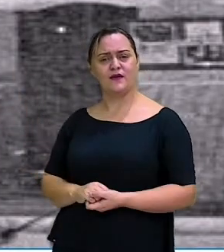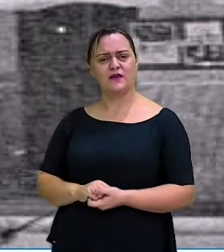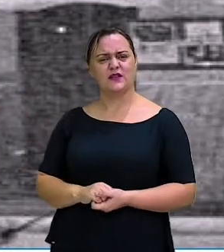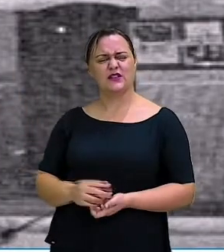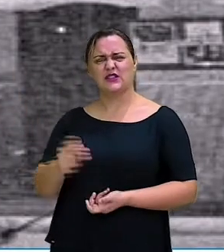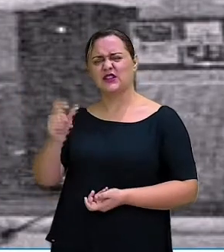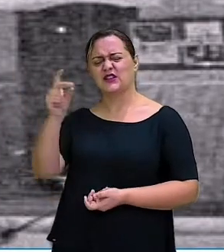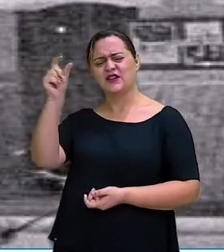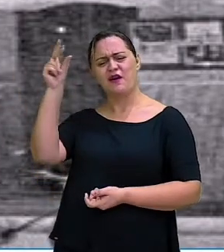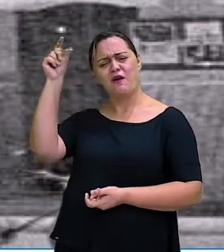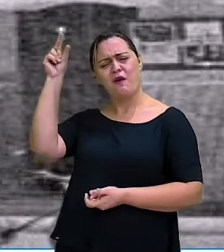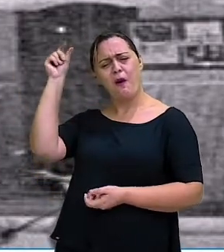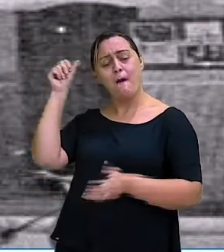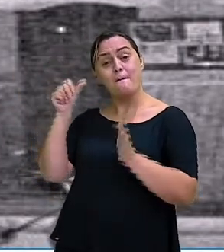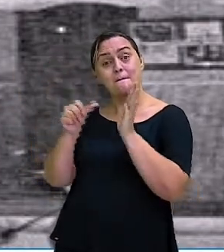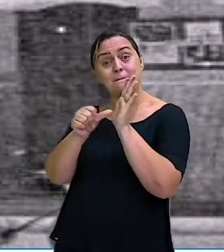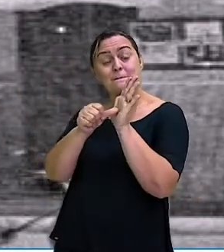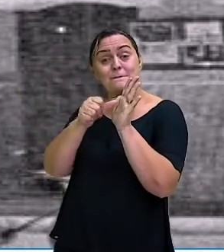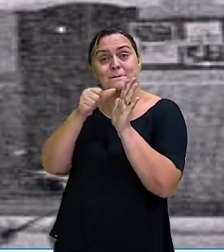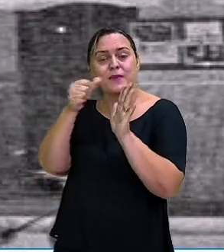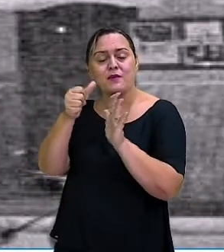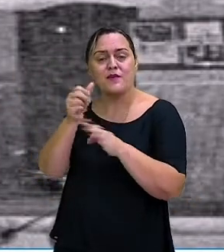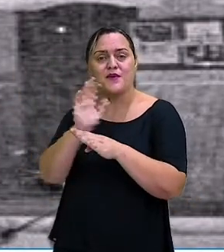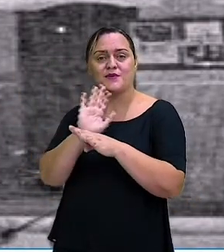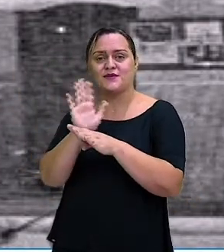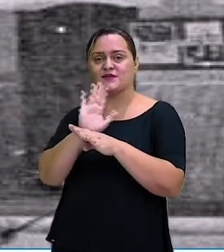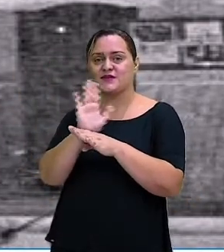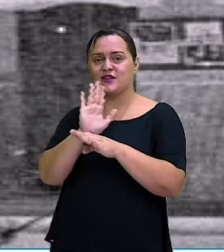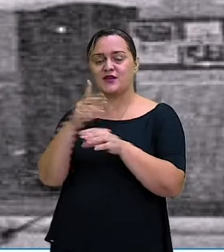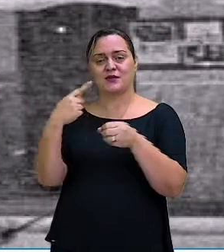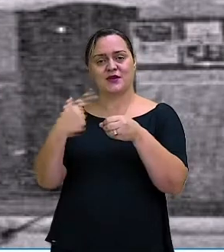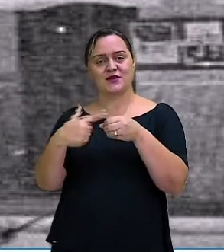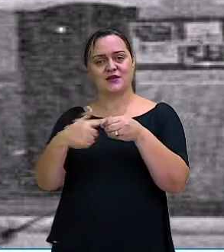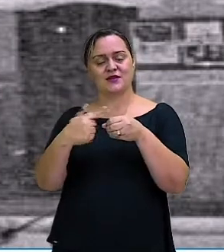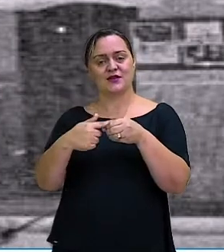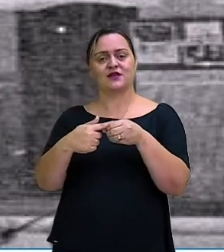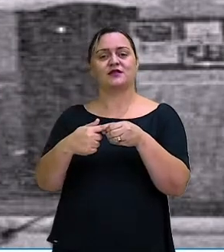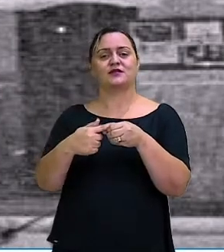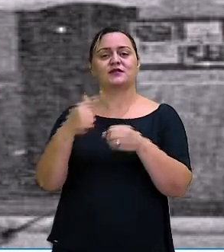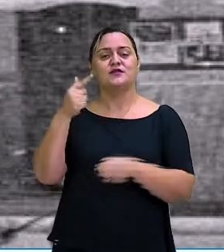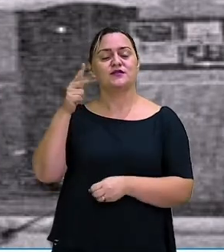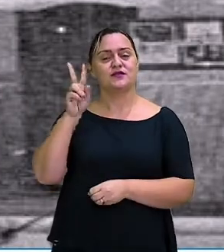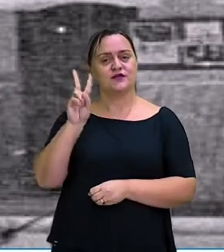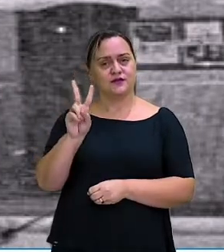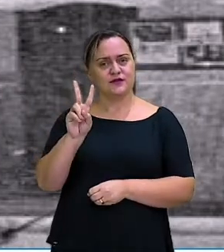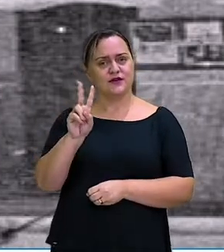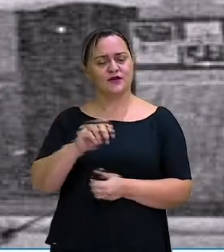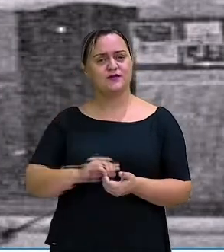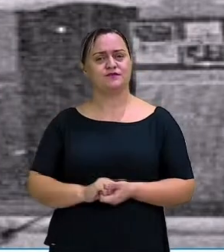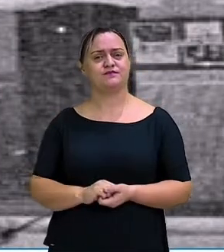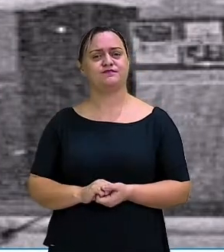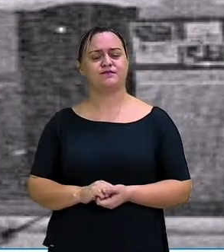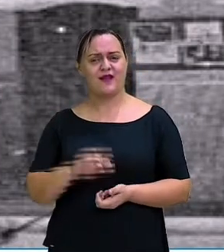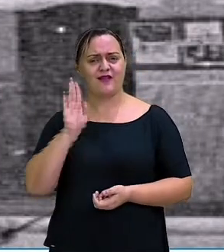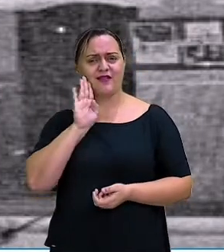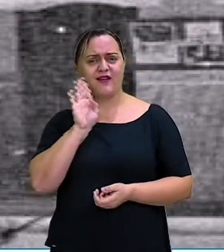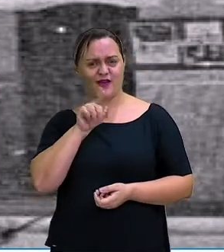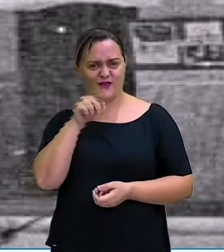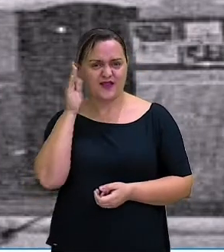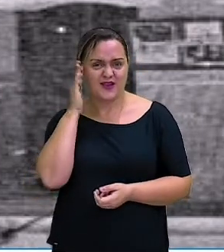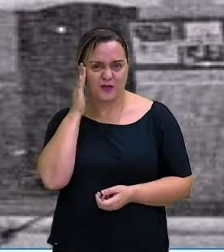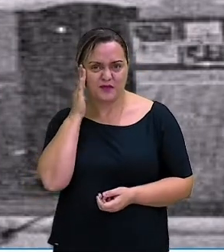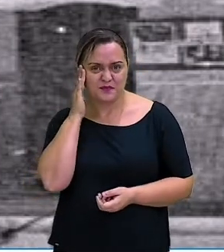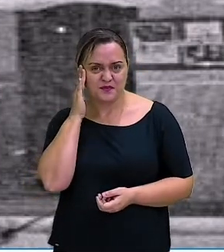o primeiro cinema da nossa querida e amada cidade de Governador Valadares. Muito interessante, eu garanto que você não sabia